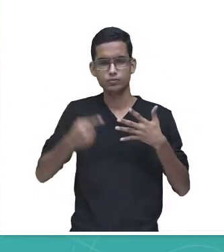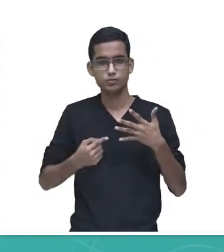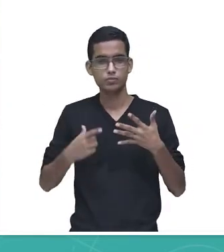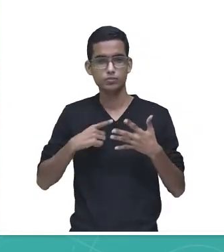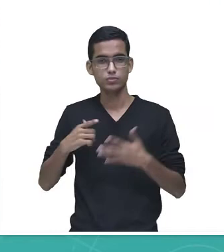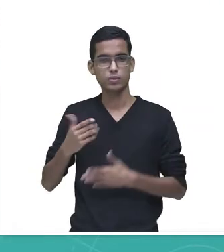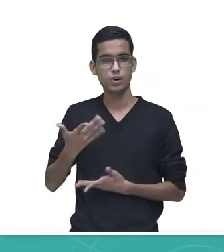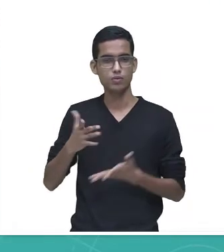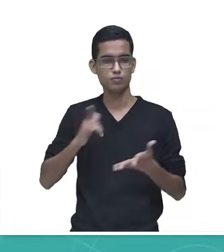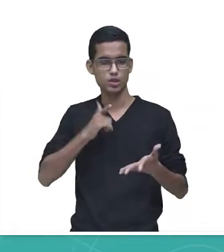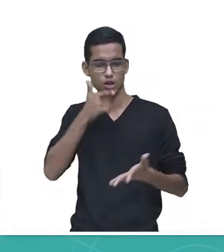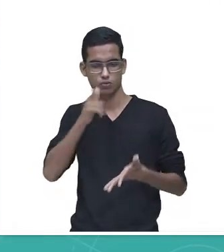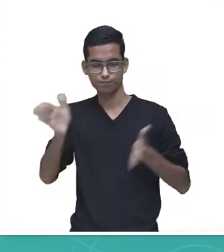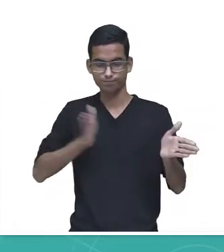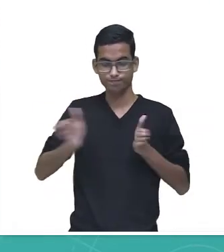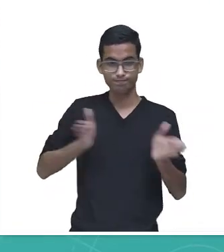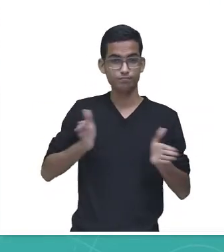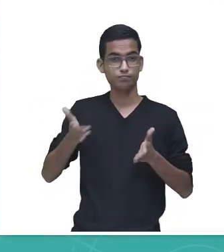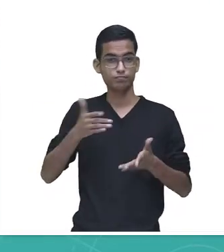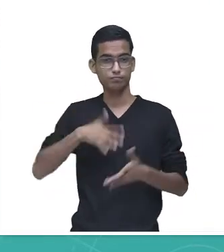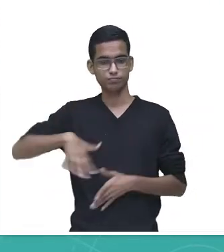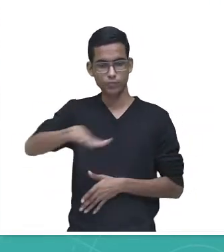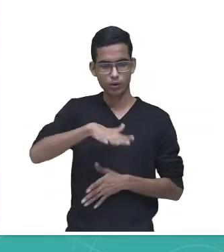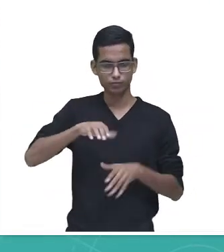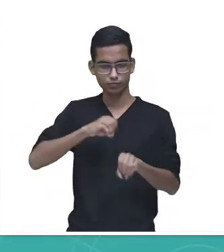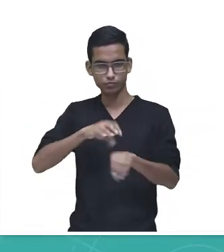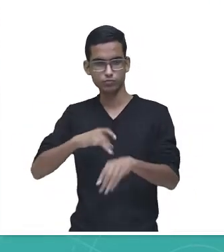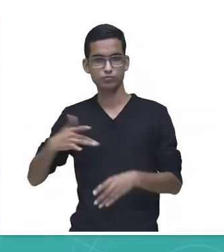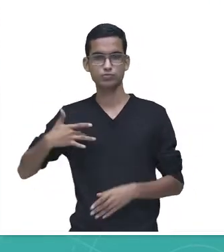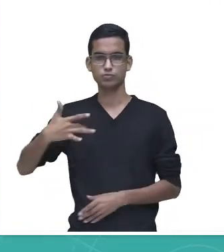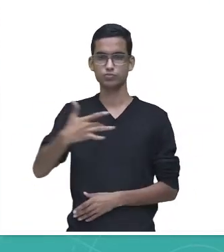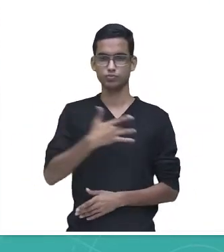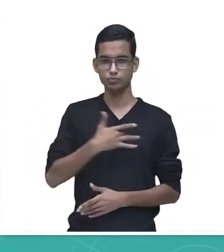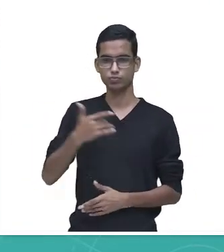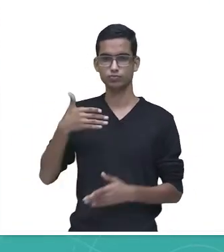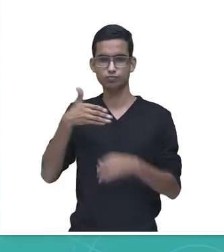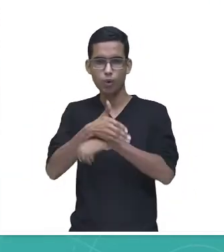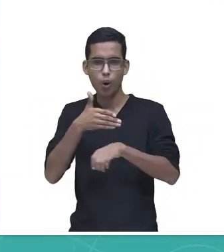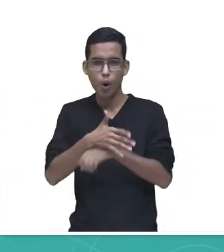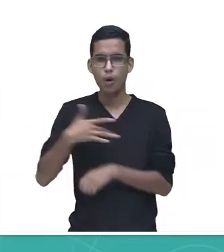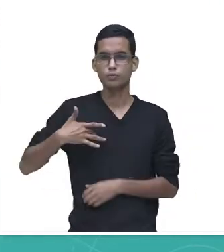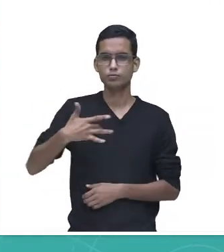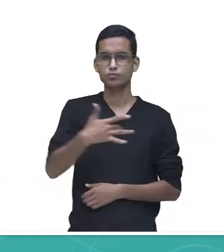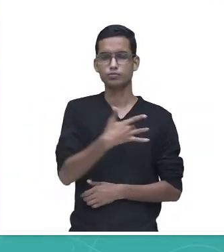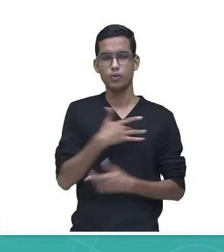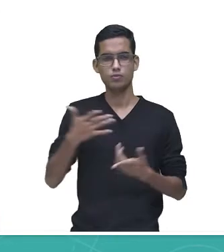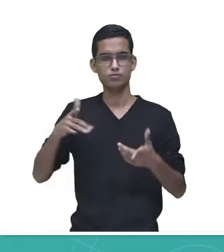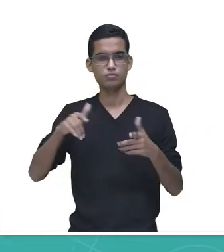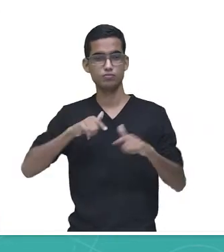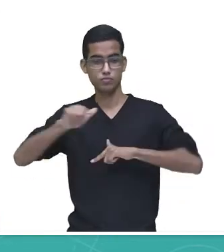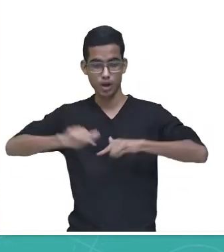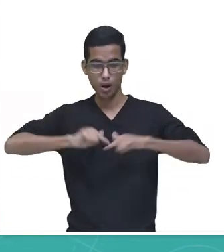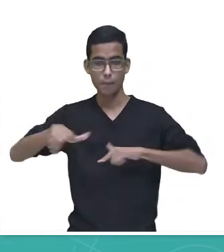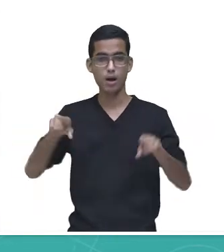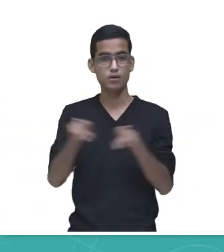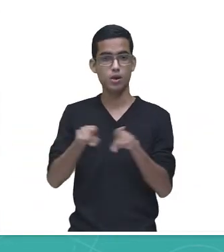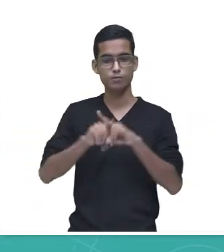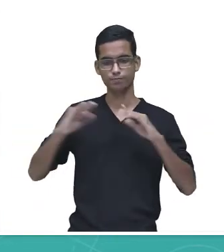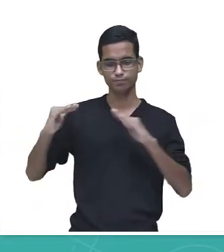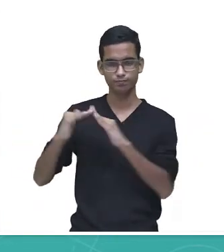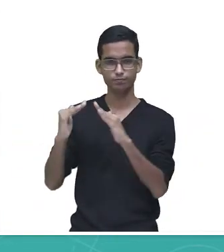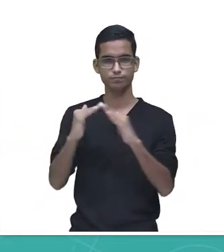Acesso à educação, acesso à saúde, acesso ao emprego, acesso à moradia,